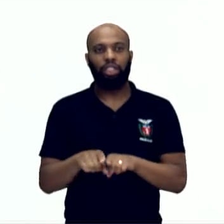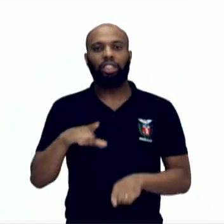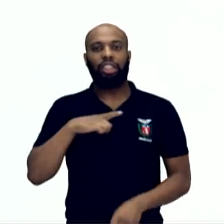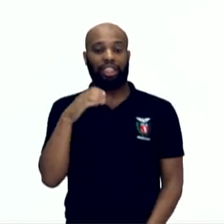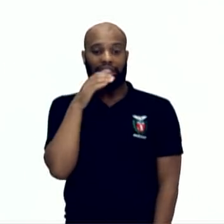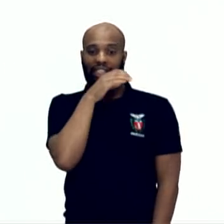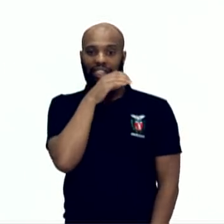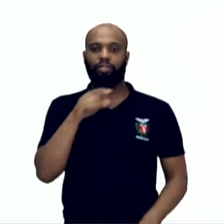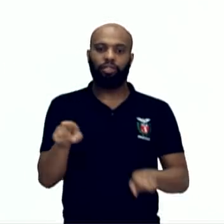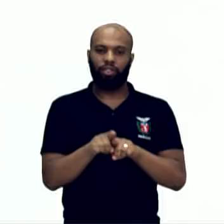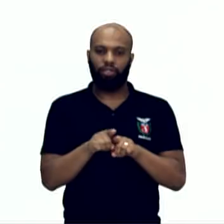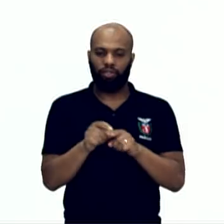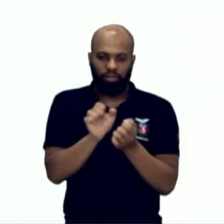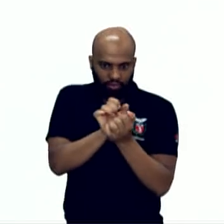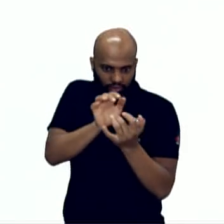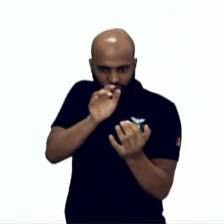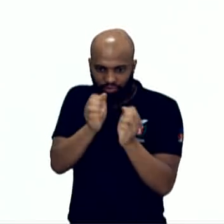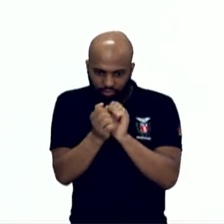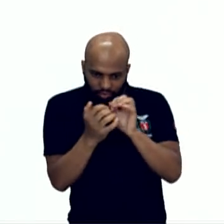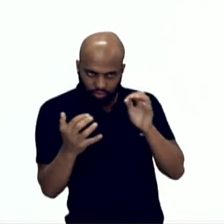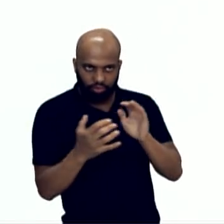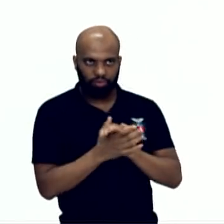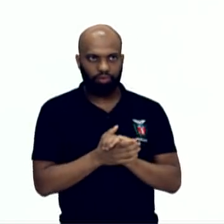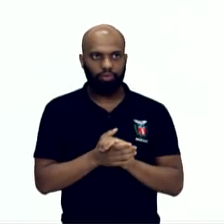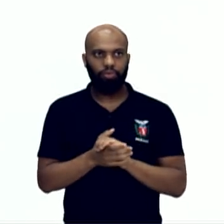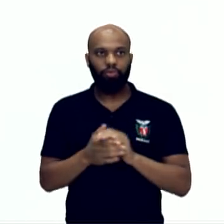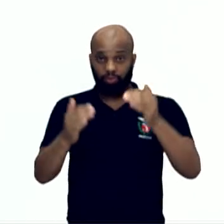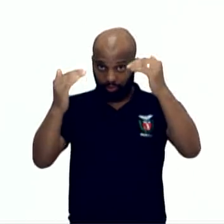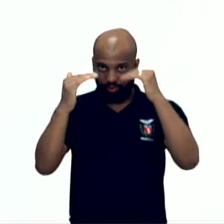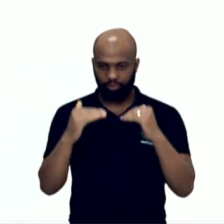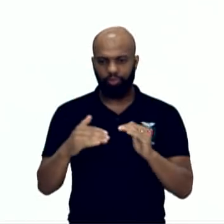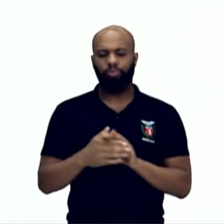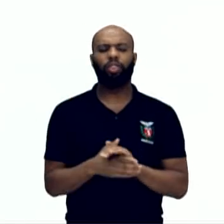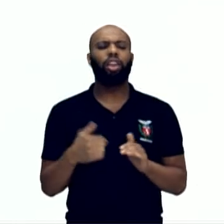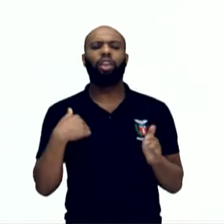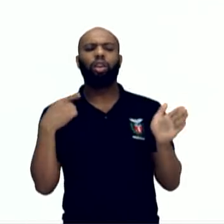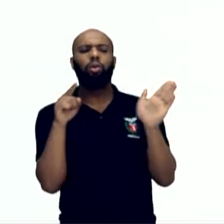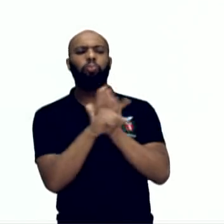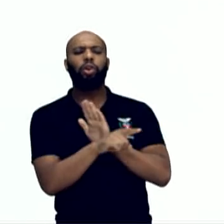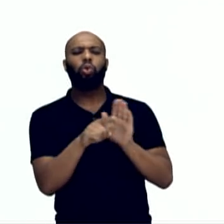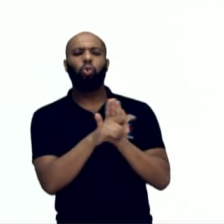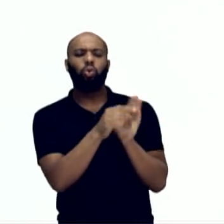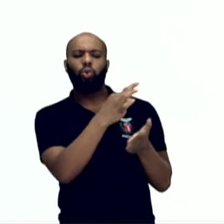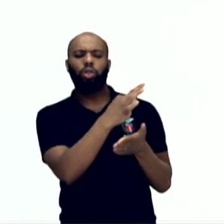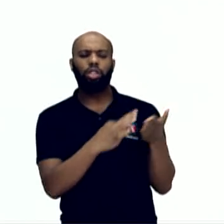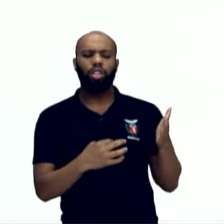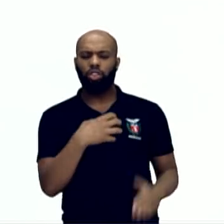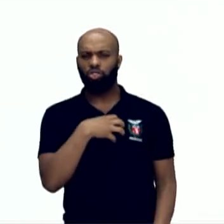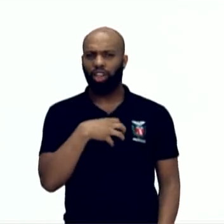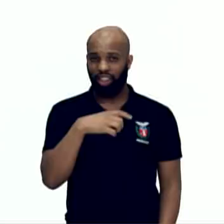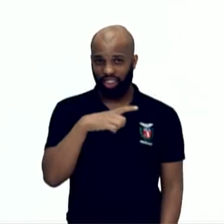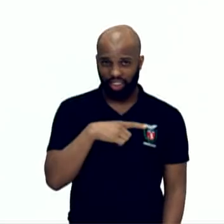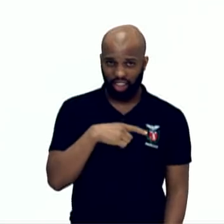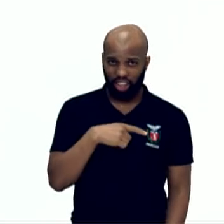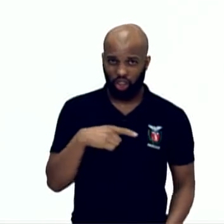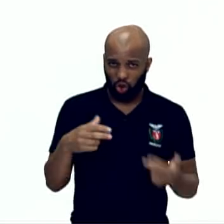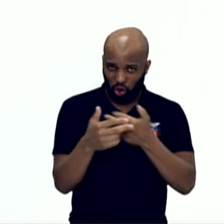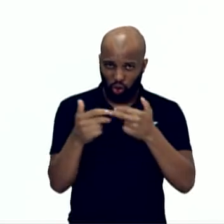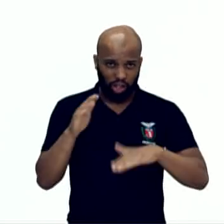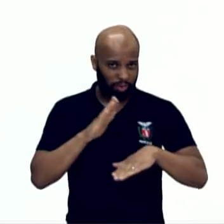reluzente. E embaixo, e me pergunto já em prosa, existe coisa mais